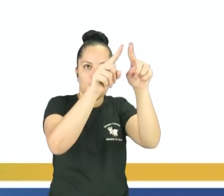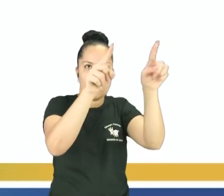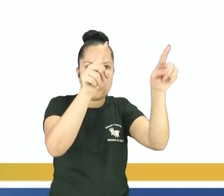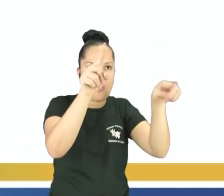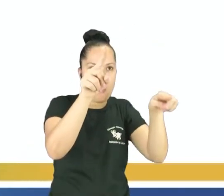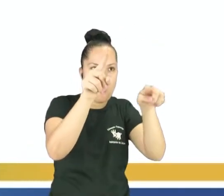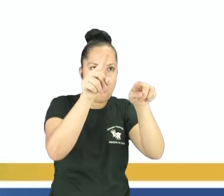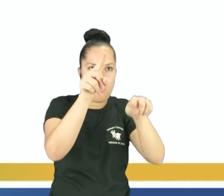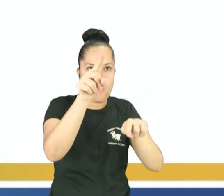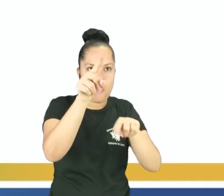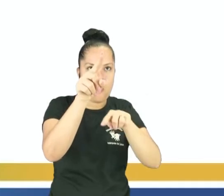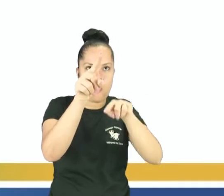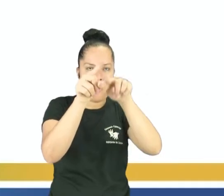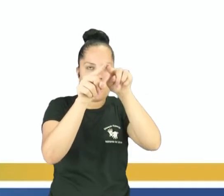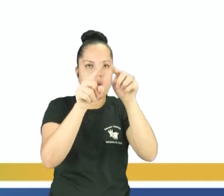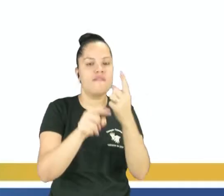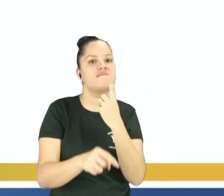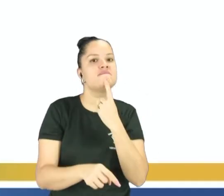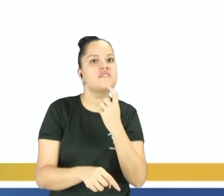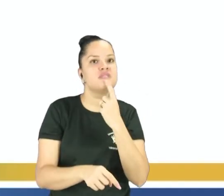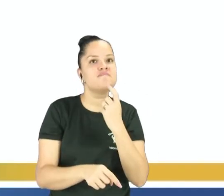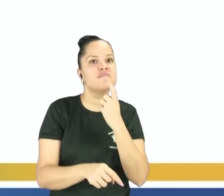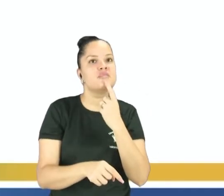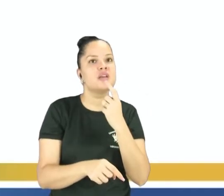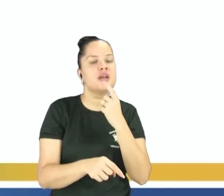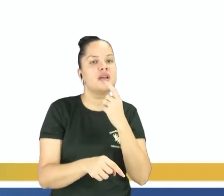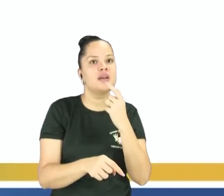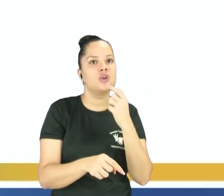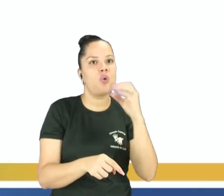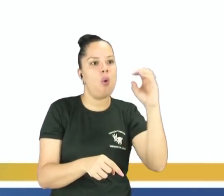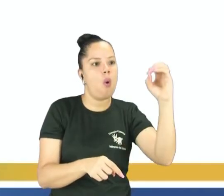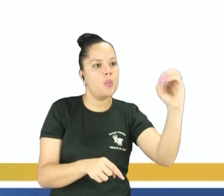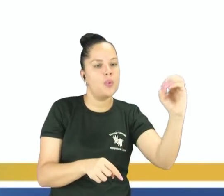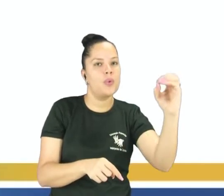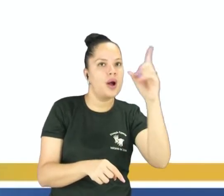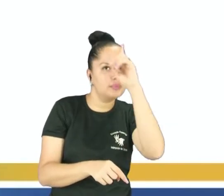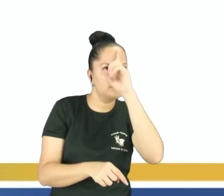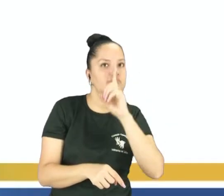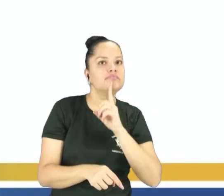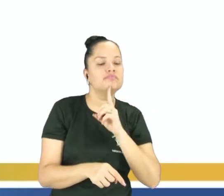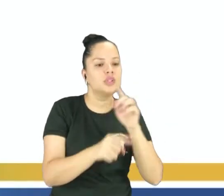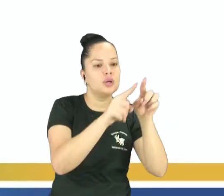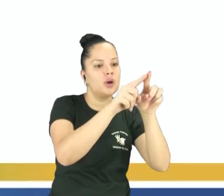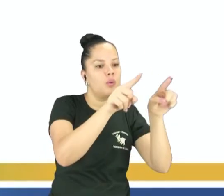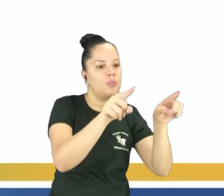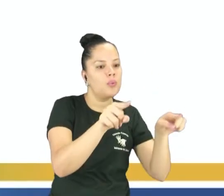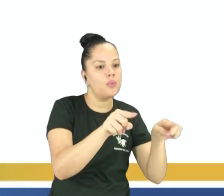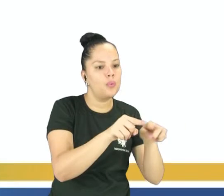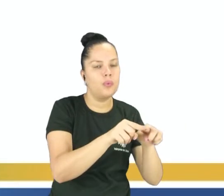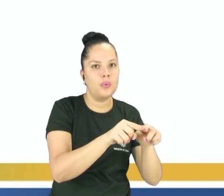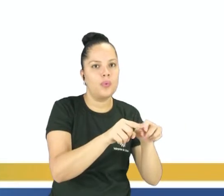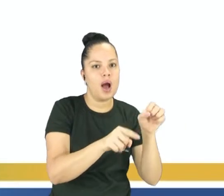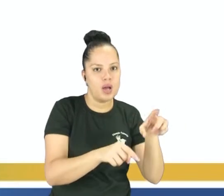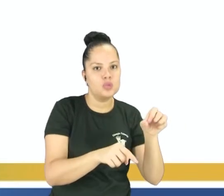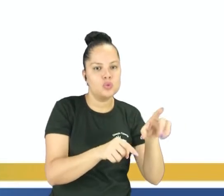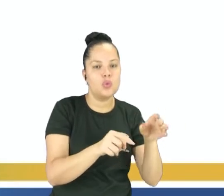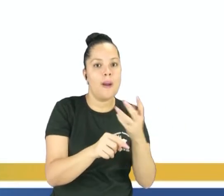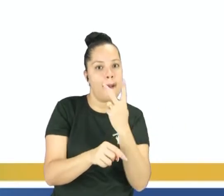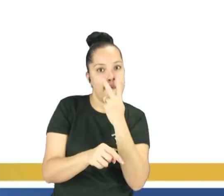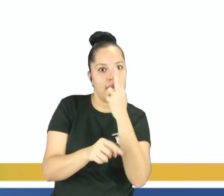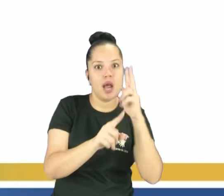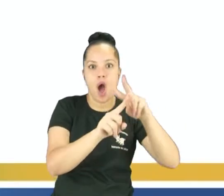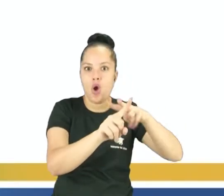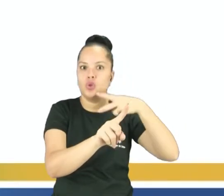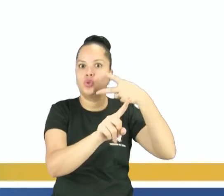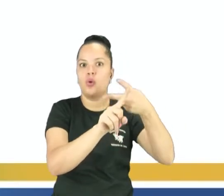Essa imagem aqui, ó, ela está sendo refletida em relação a essa reta. É como se eu pegasse essa imagem aqui, ó, e dobrasse